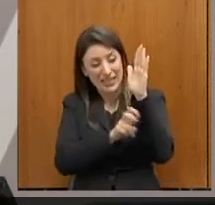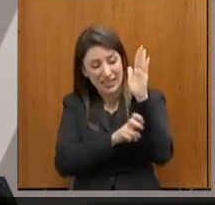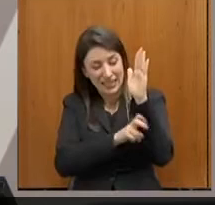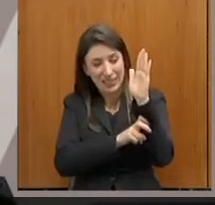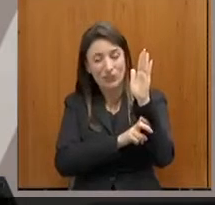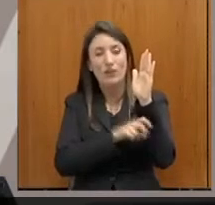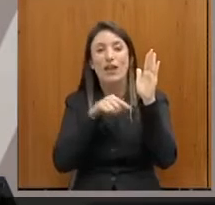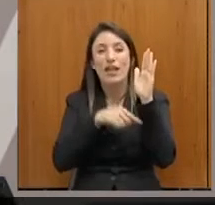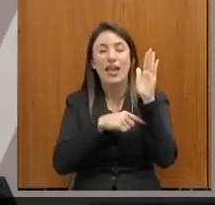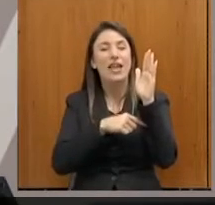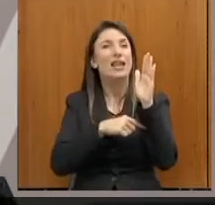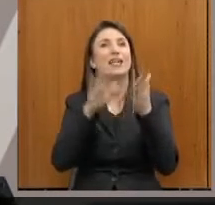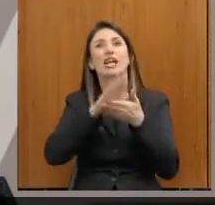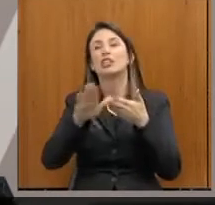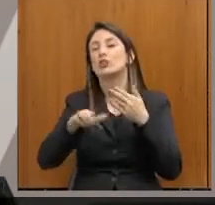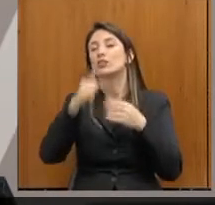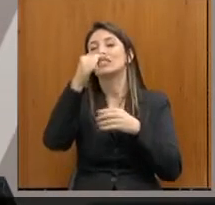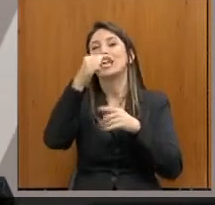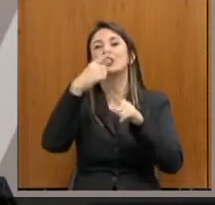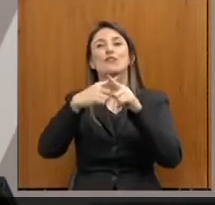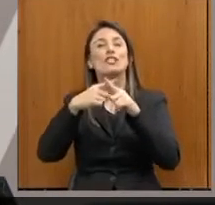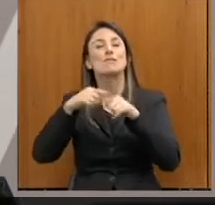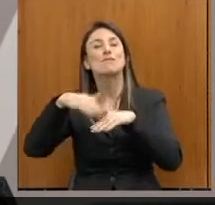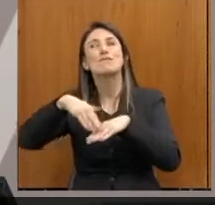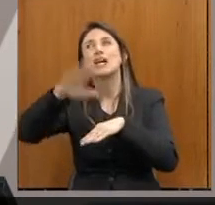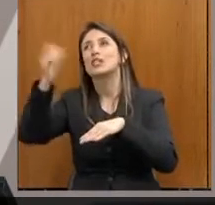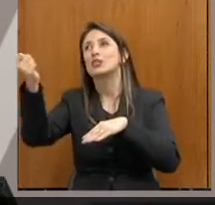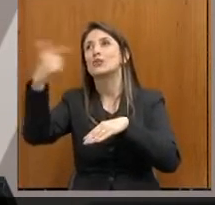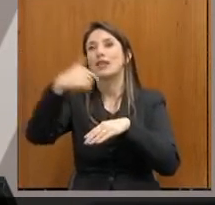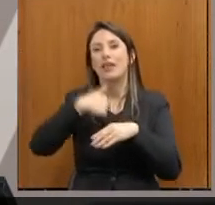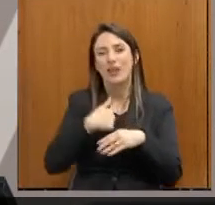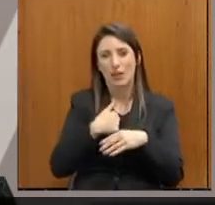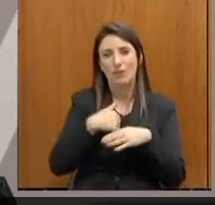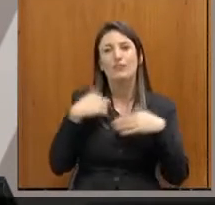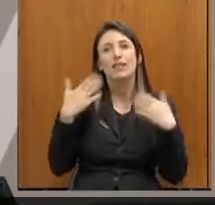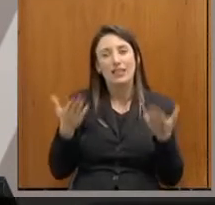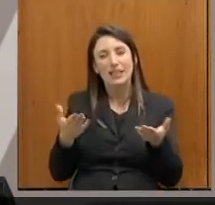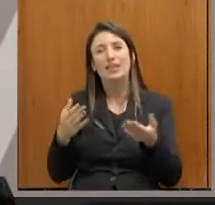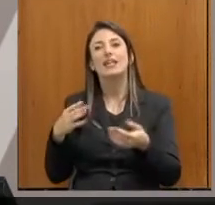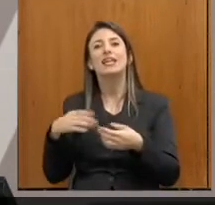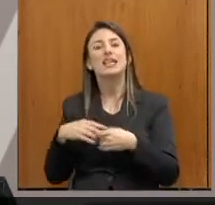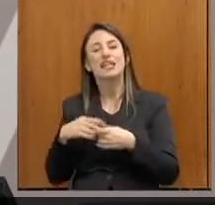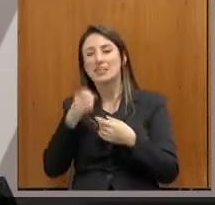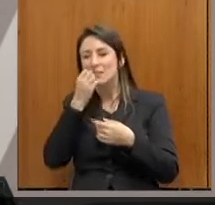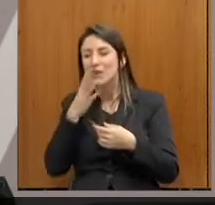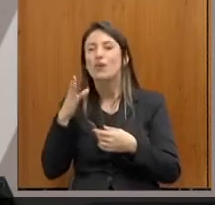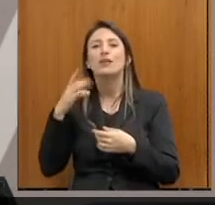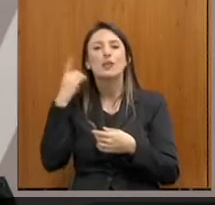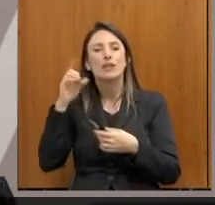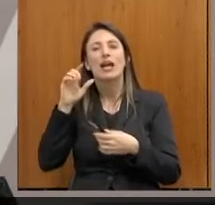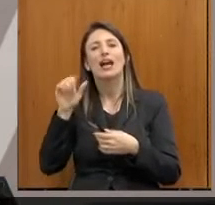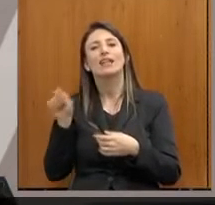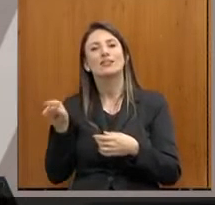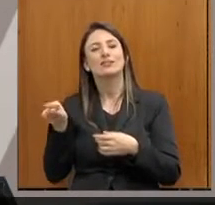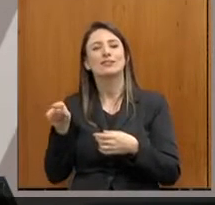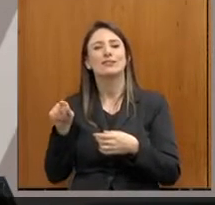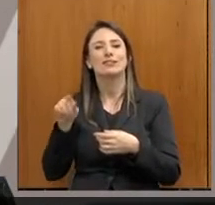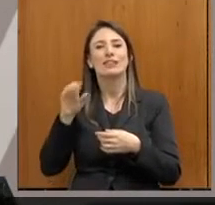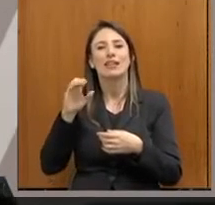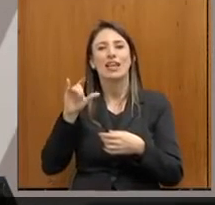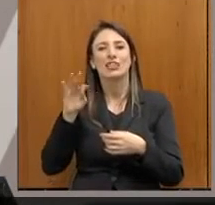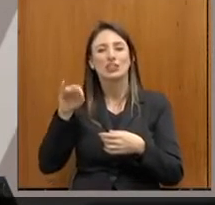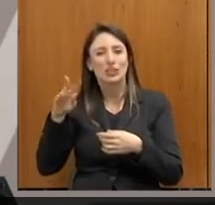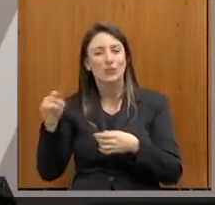Cleitinho Azevedo não tava nem entre os cinco que menos gastaram o convite que faça aquele se junto então nessa questão de